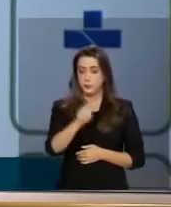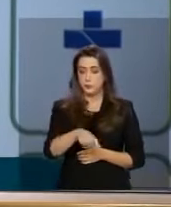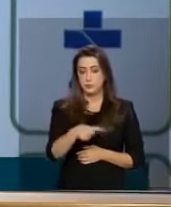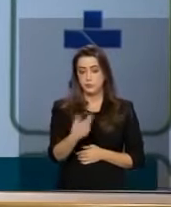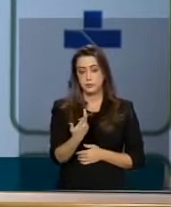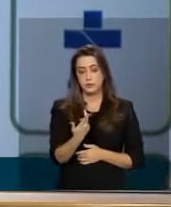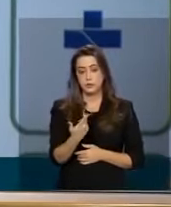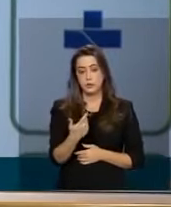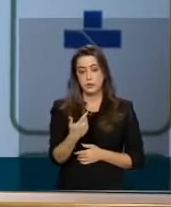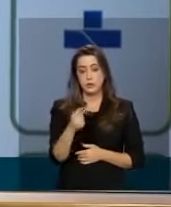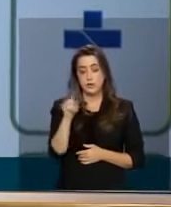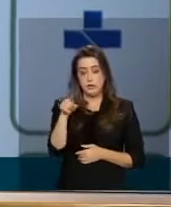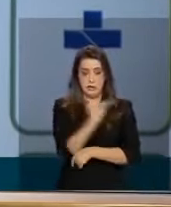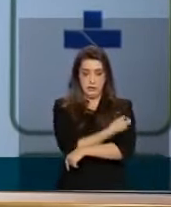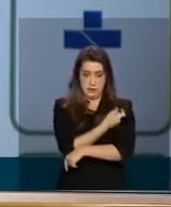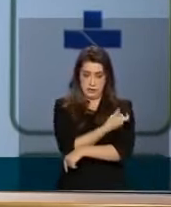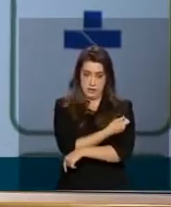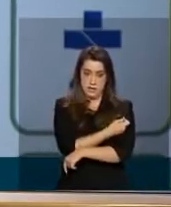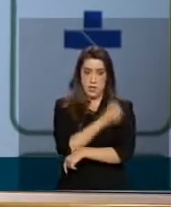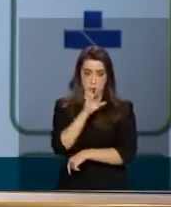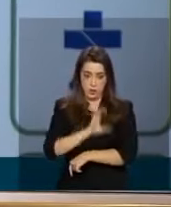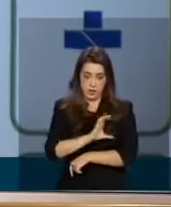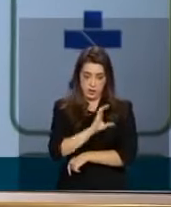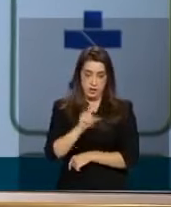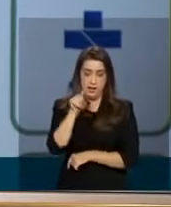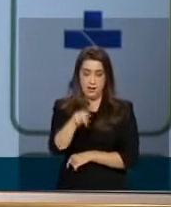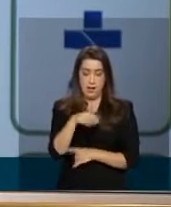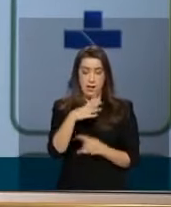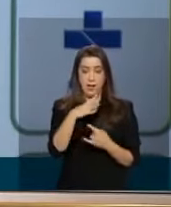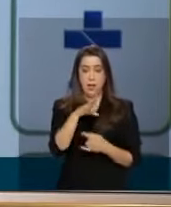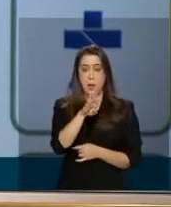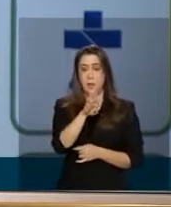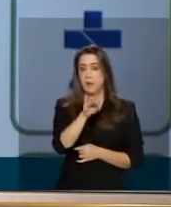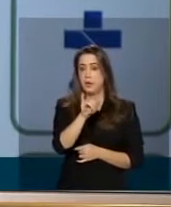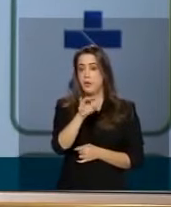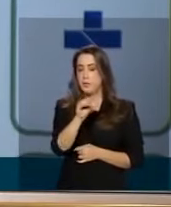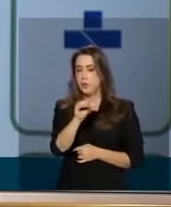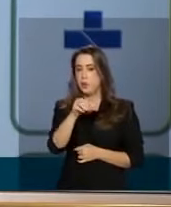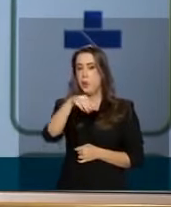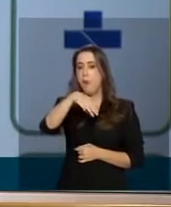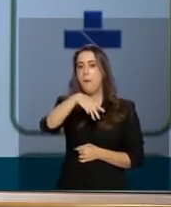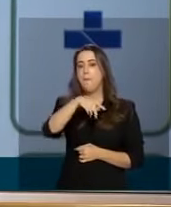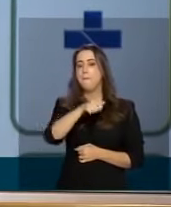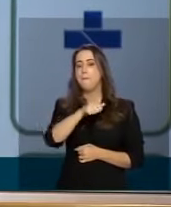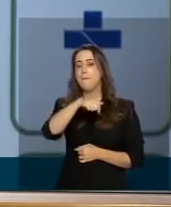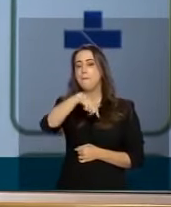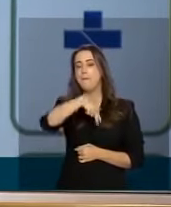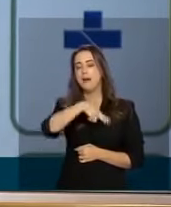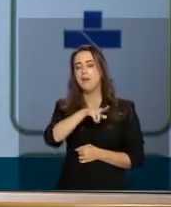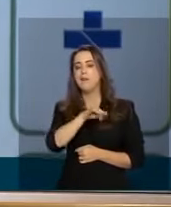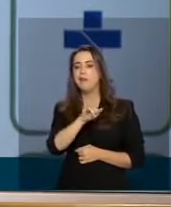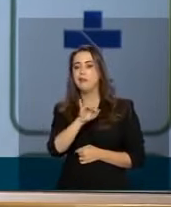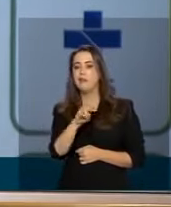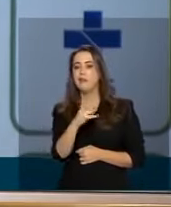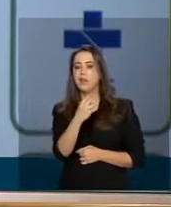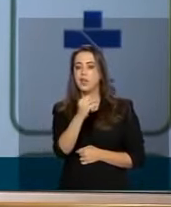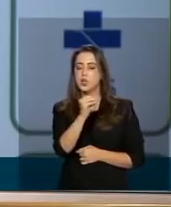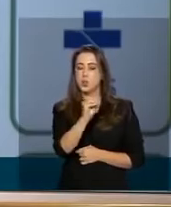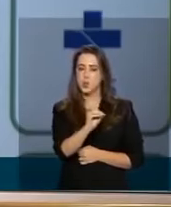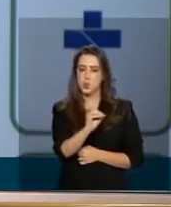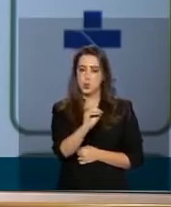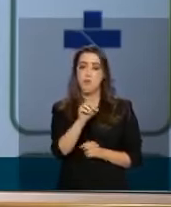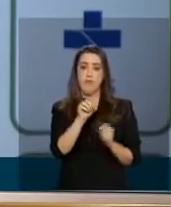da AstraZeneca é porque Biomanguinhos ele vai produzir a vacina. Então, na verdade, não serão apenas